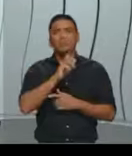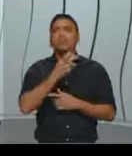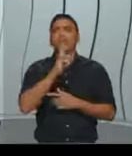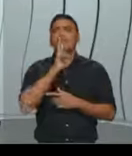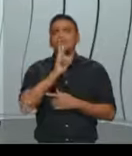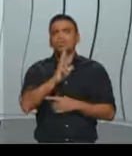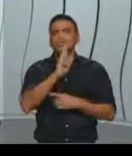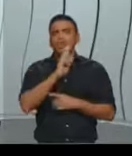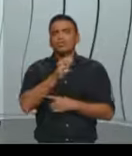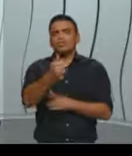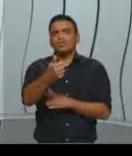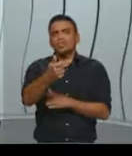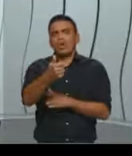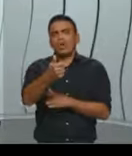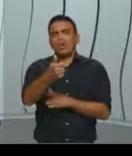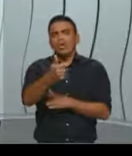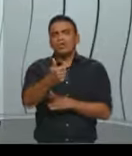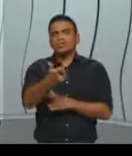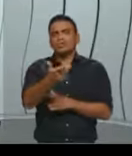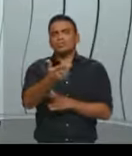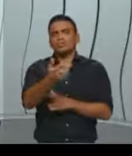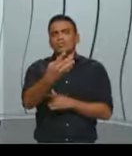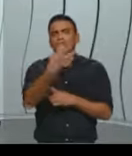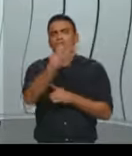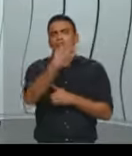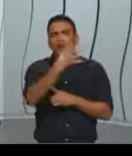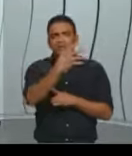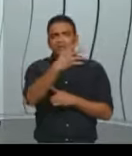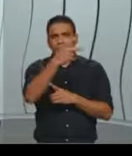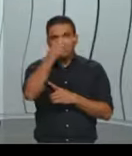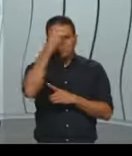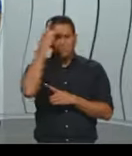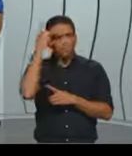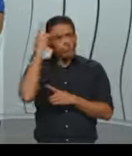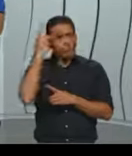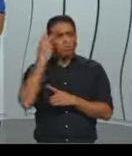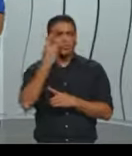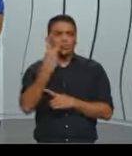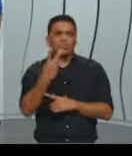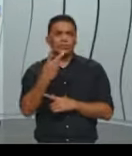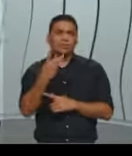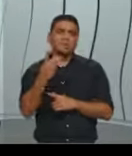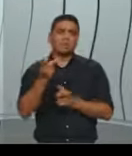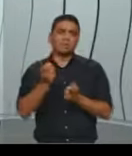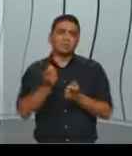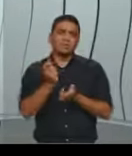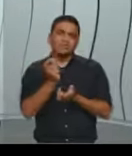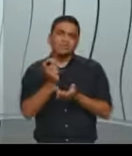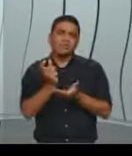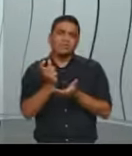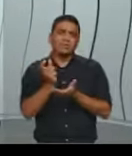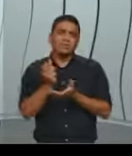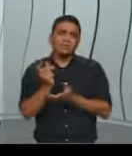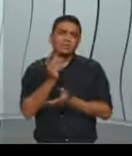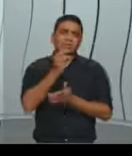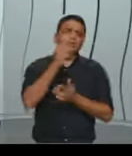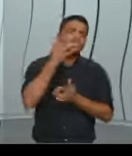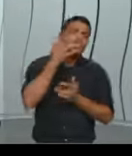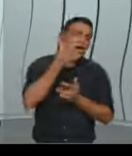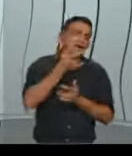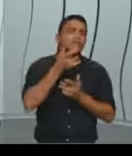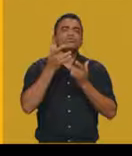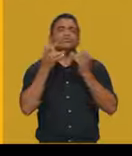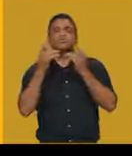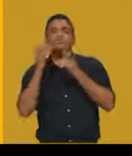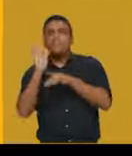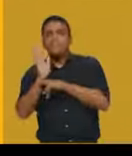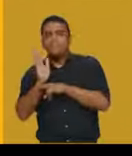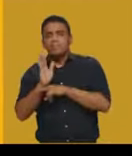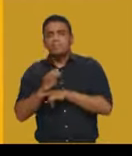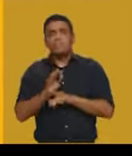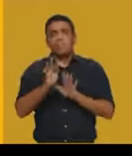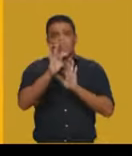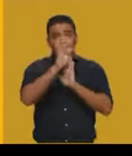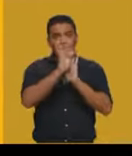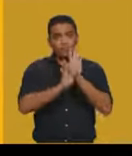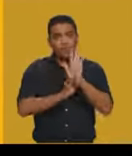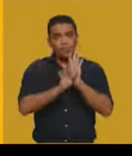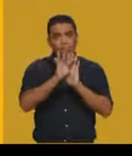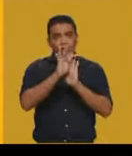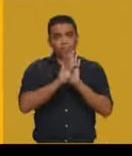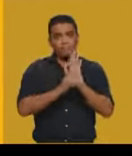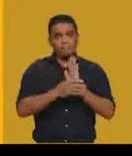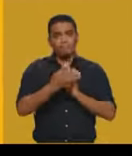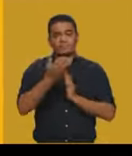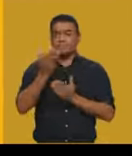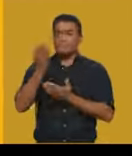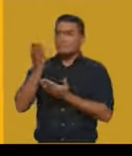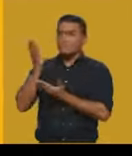2 ingressos com essas 4 pessoas. Vamos lá. Usando a fórmula de arranjo, que é n fatorial